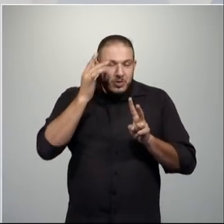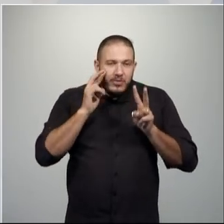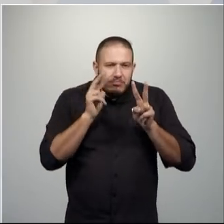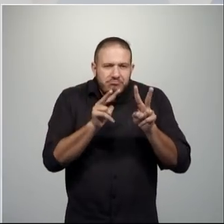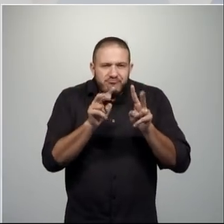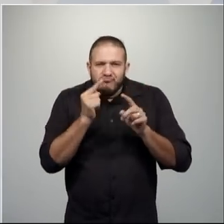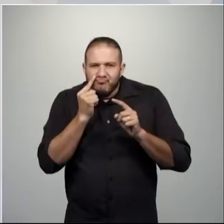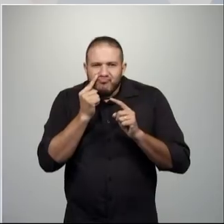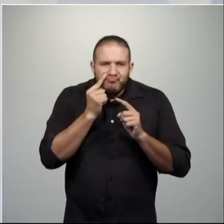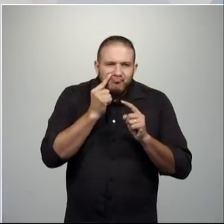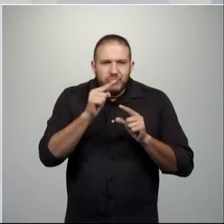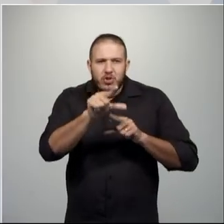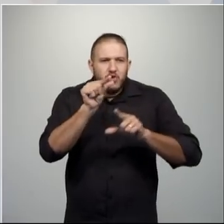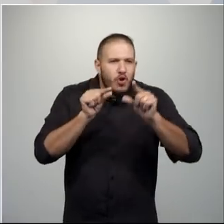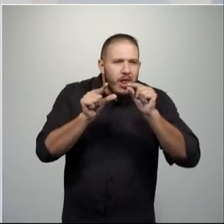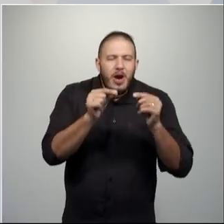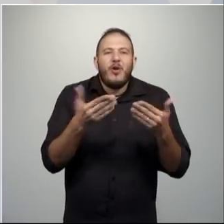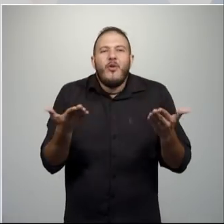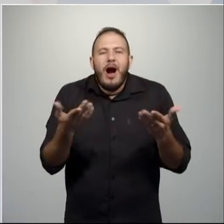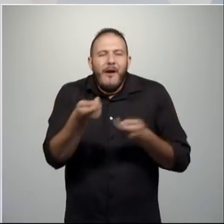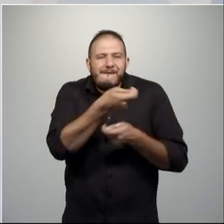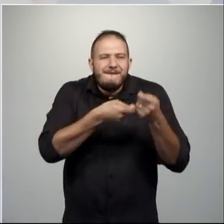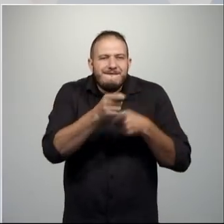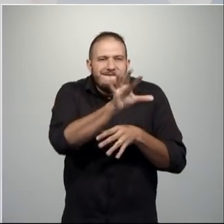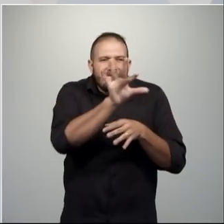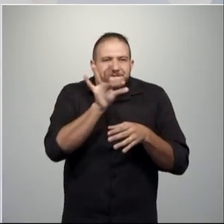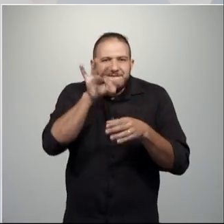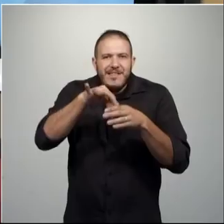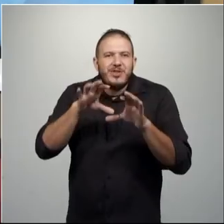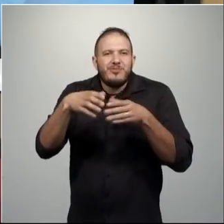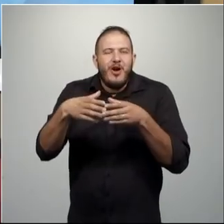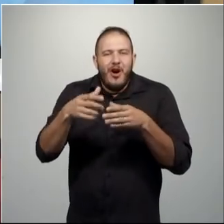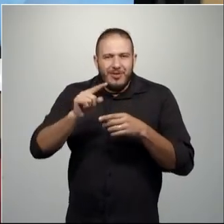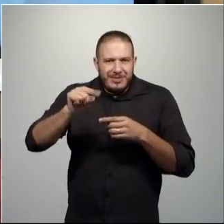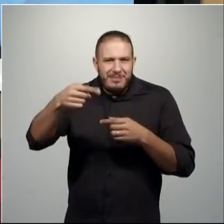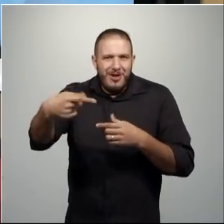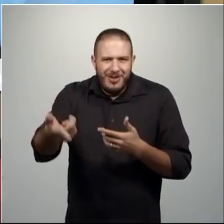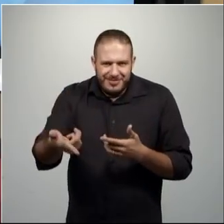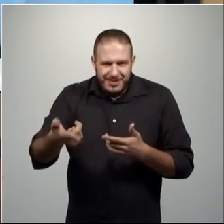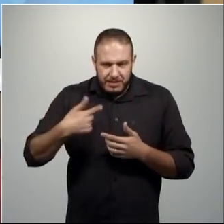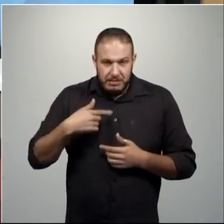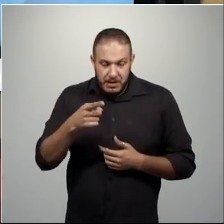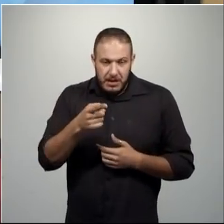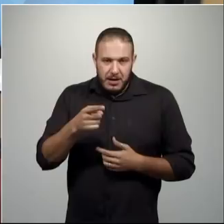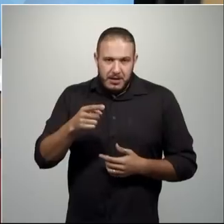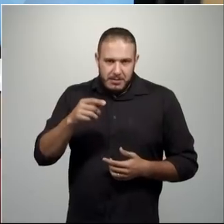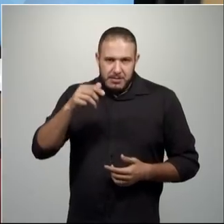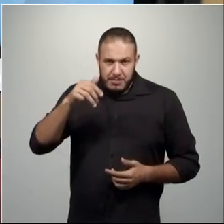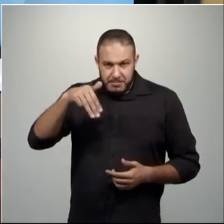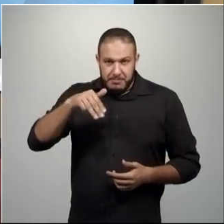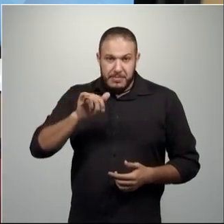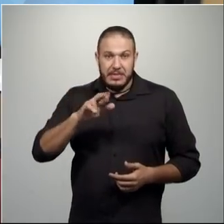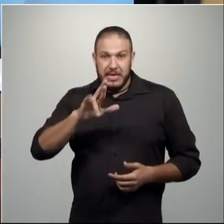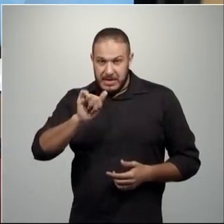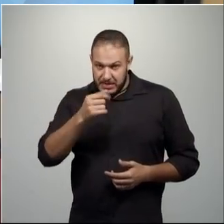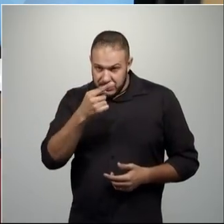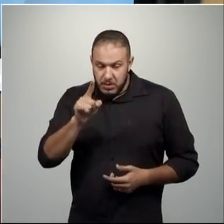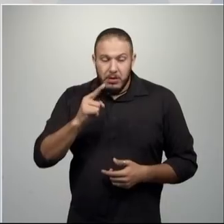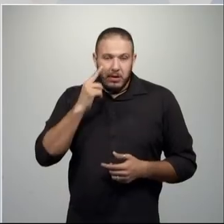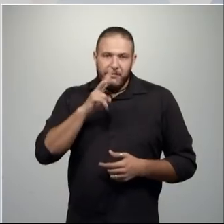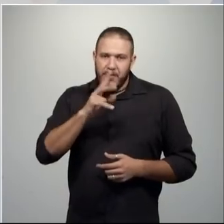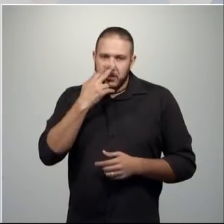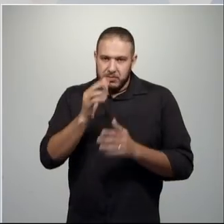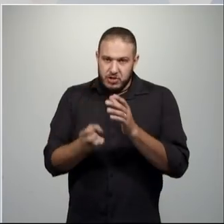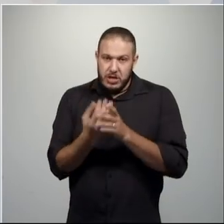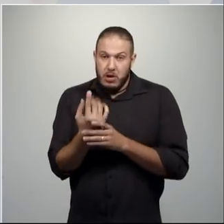pode escolher quais transações ele vai colocar no bloco como sendo as próximas à a mineração vai remunerar ele vai gerar um